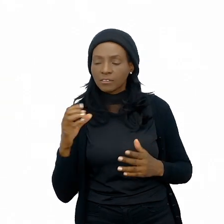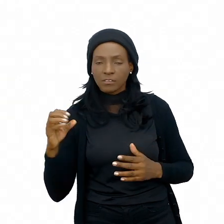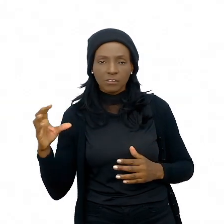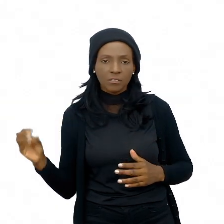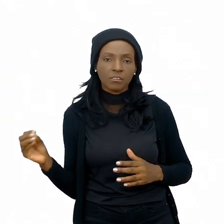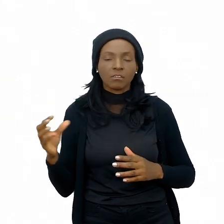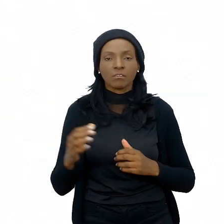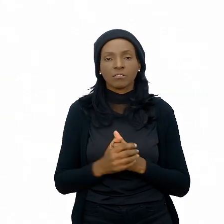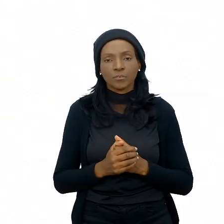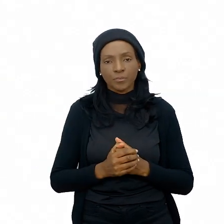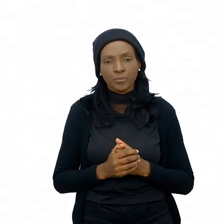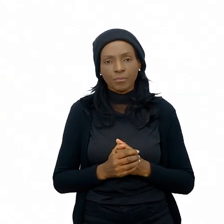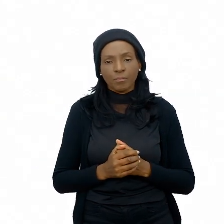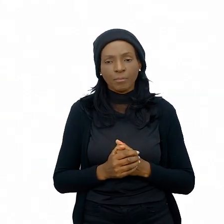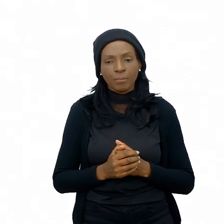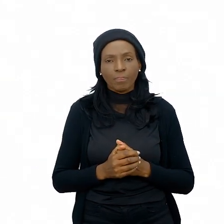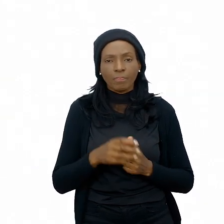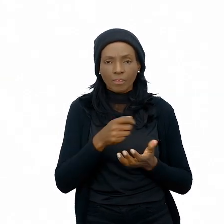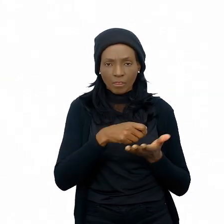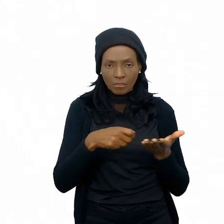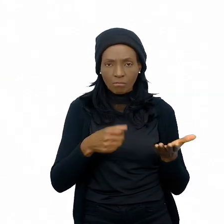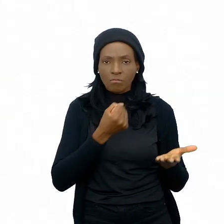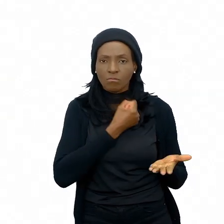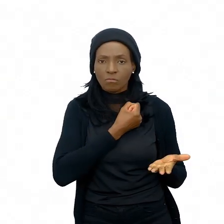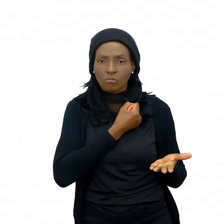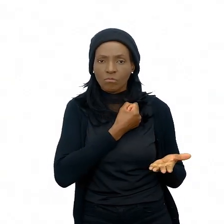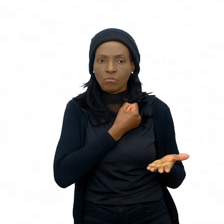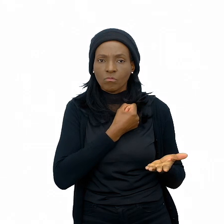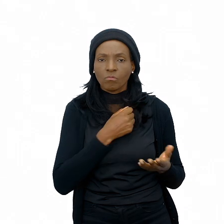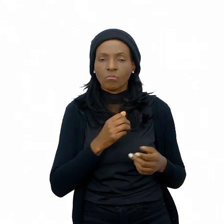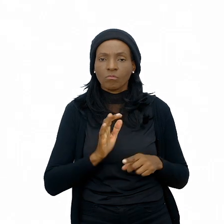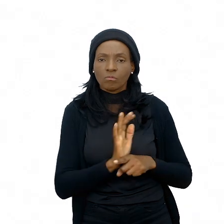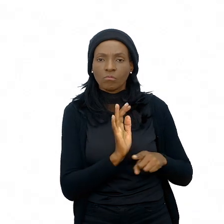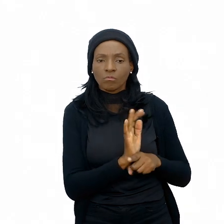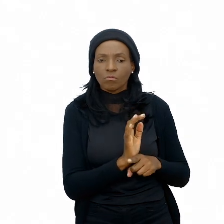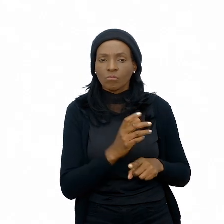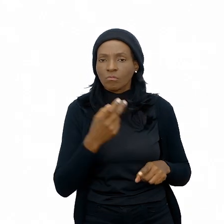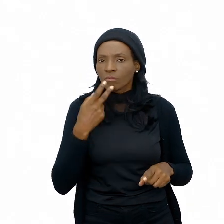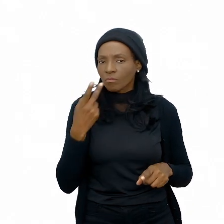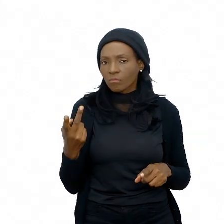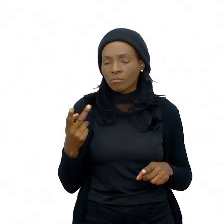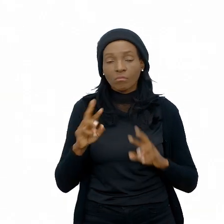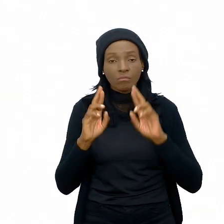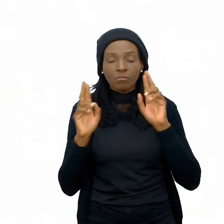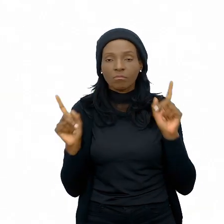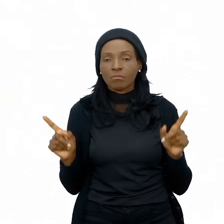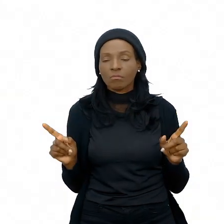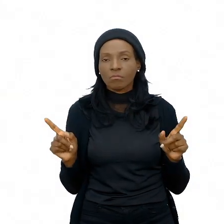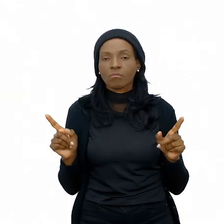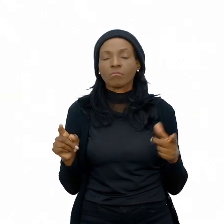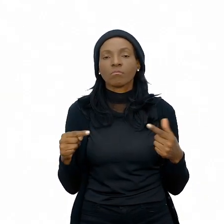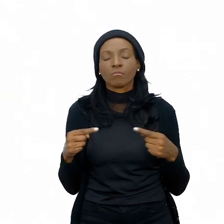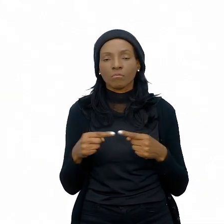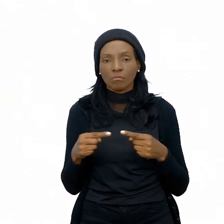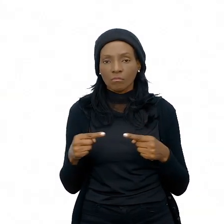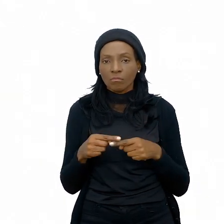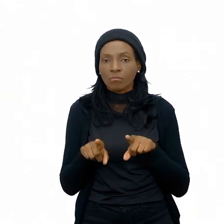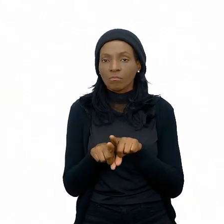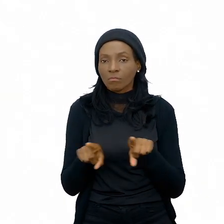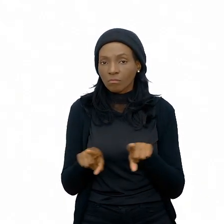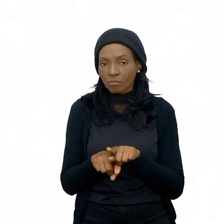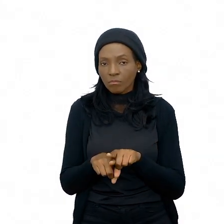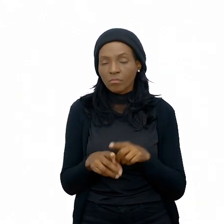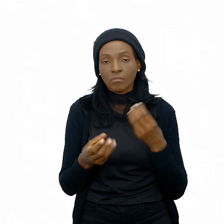exatas. A escrita numérica, apoiada na fala, é um outro aspecto que faz parte